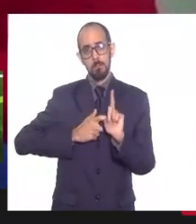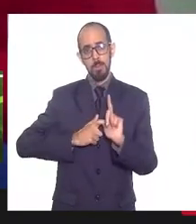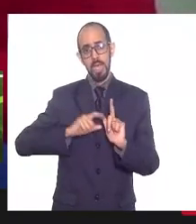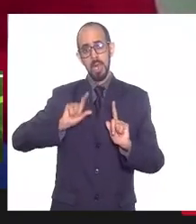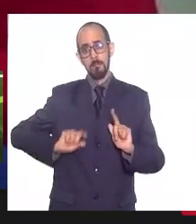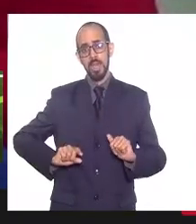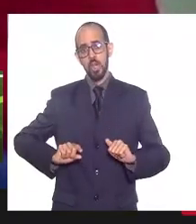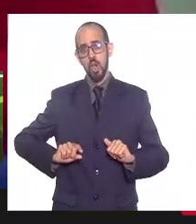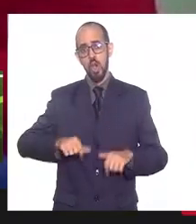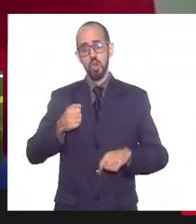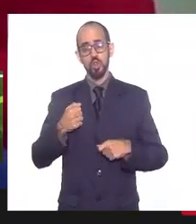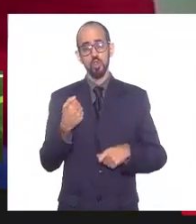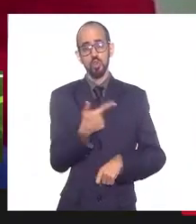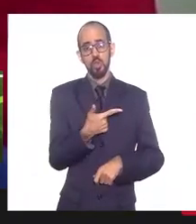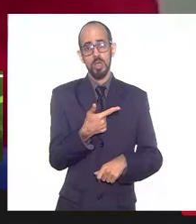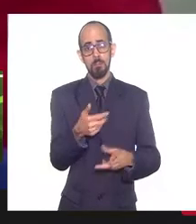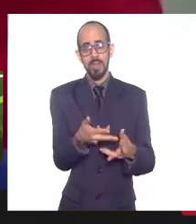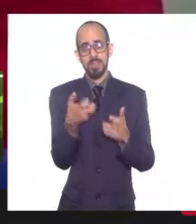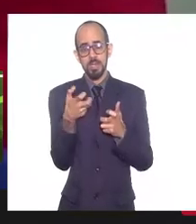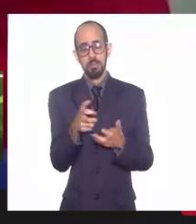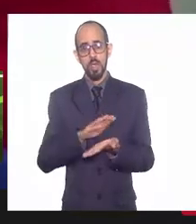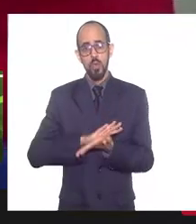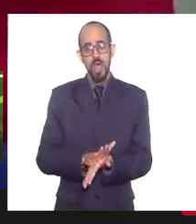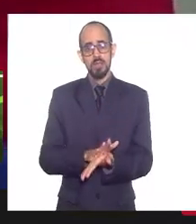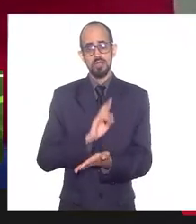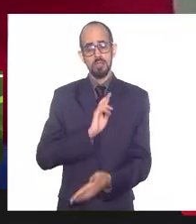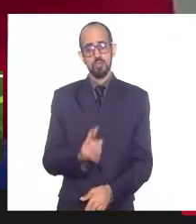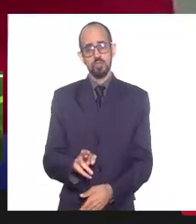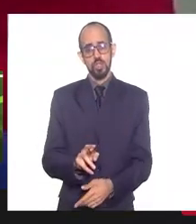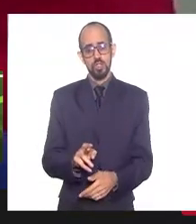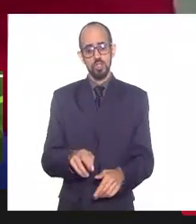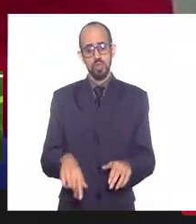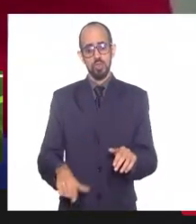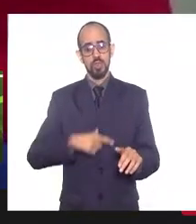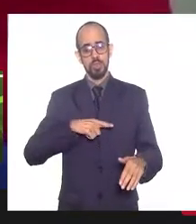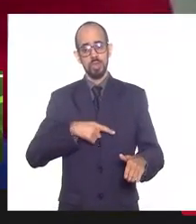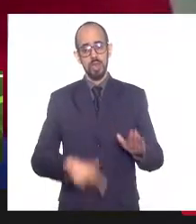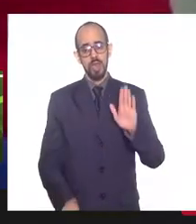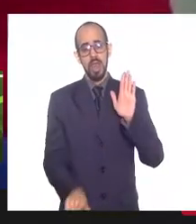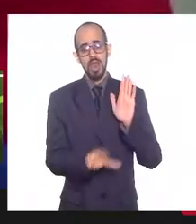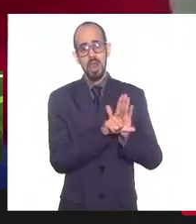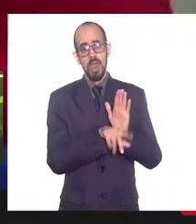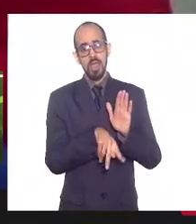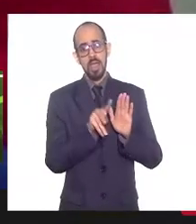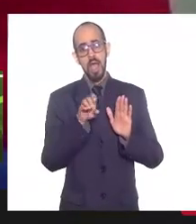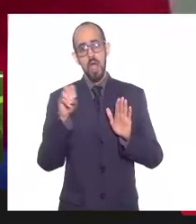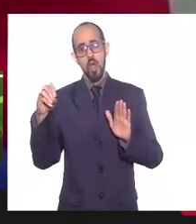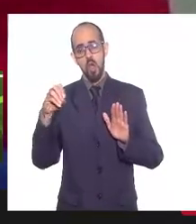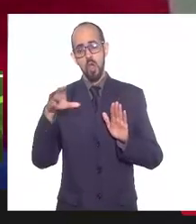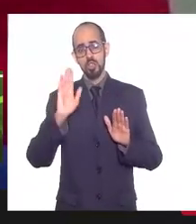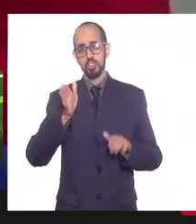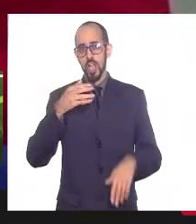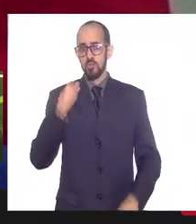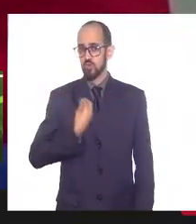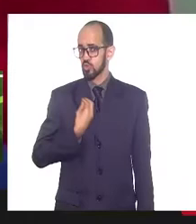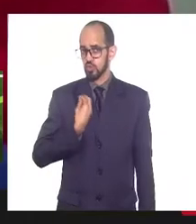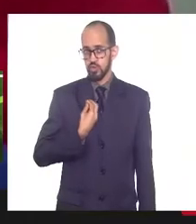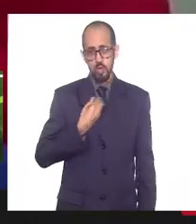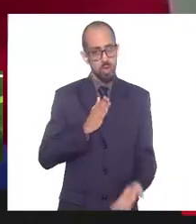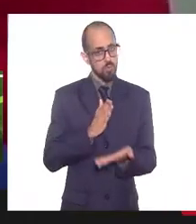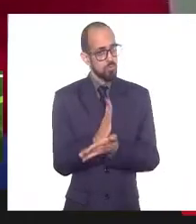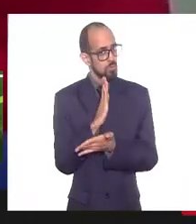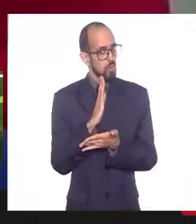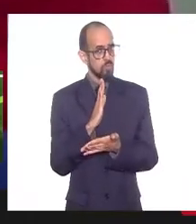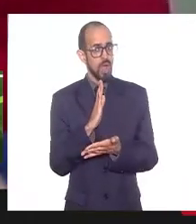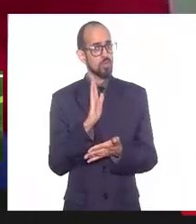que olhar o que é o racismo religioso previsto na Lei K.O., que já está em vigor, né,